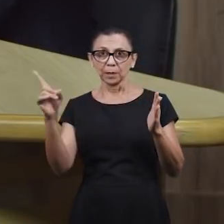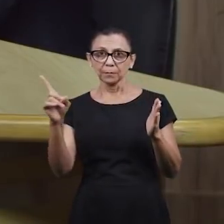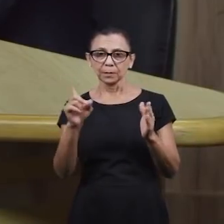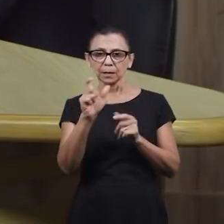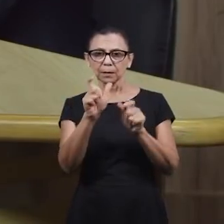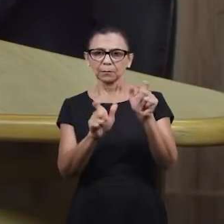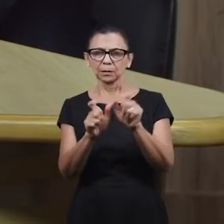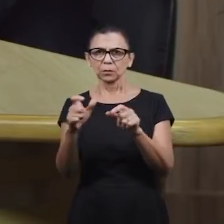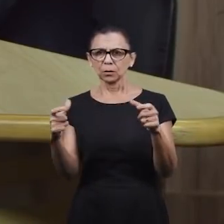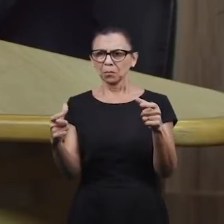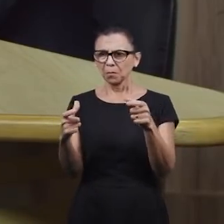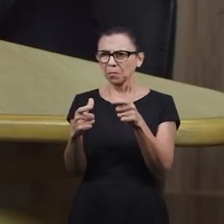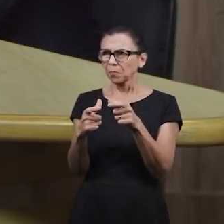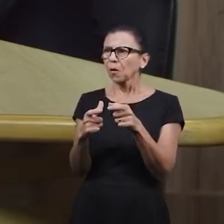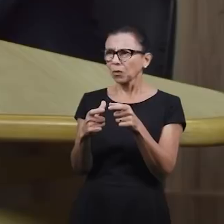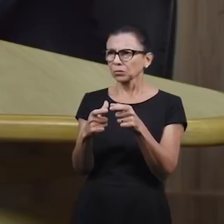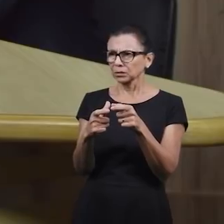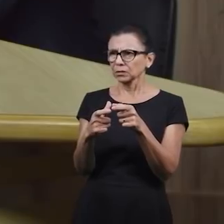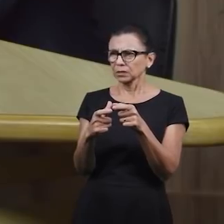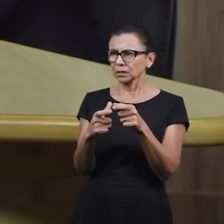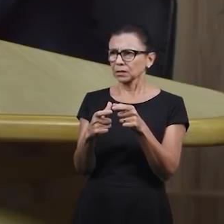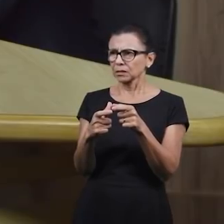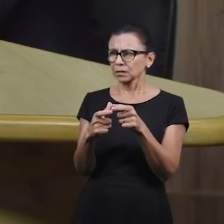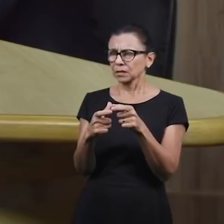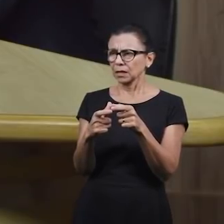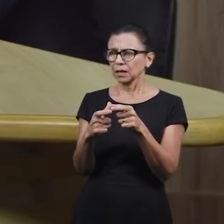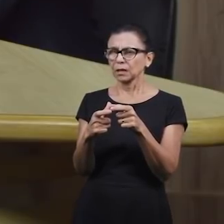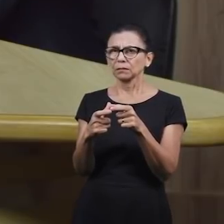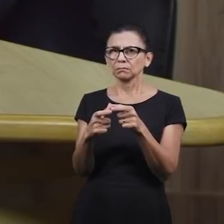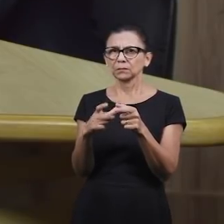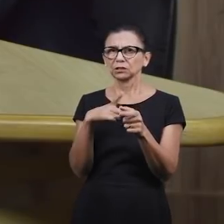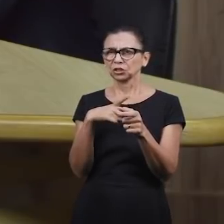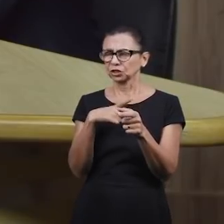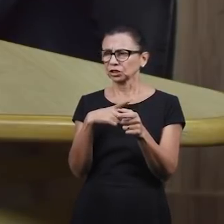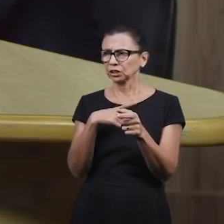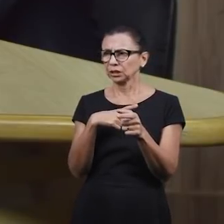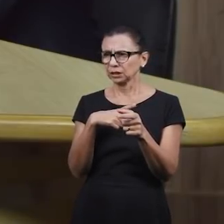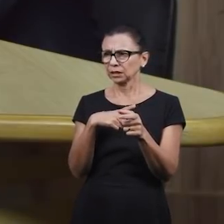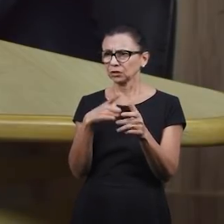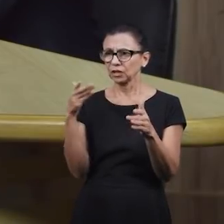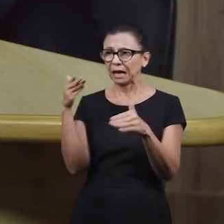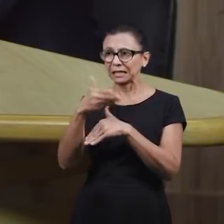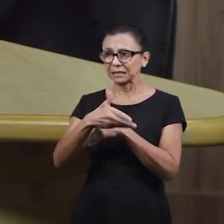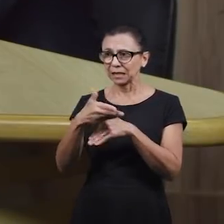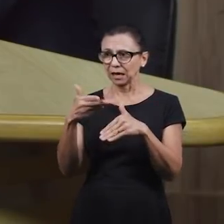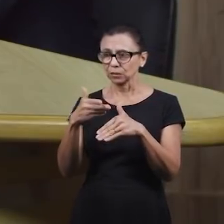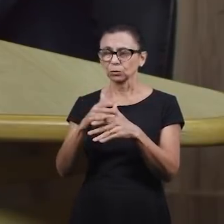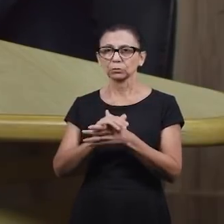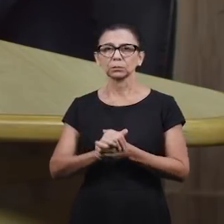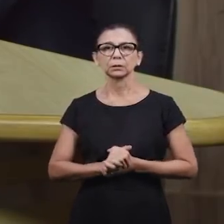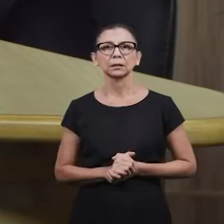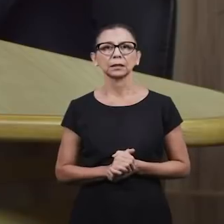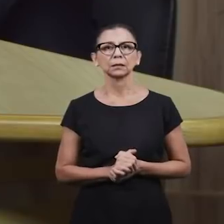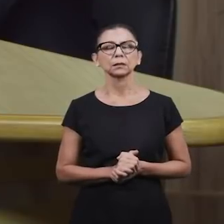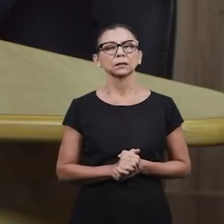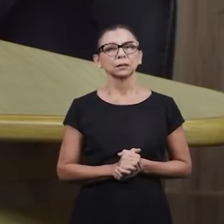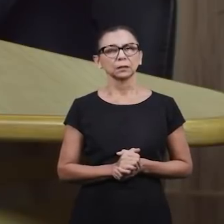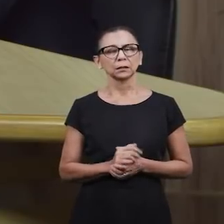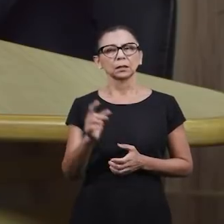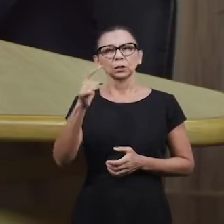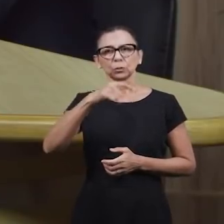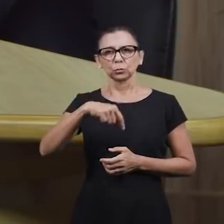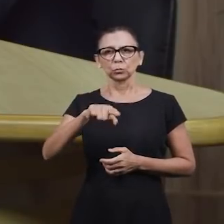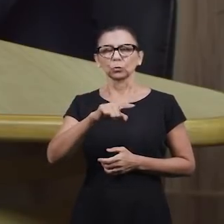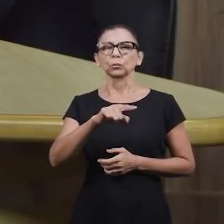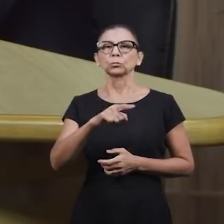poucos, né, dentro dos mosteiros até o século XVI, Sim. Quando de fato aconteceu esse episódio de Martinho Lutero, e todos aqueles